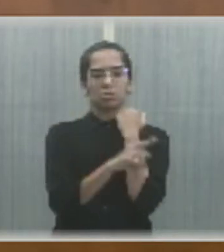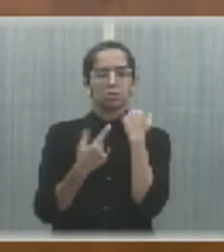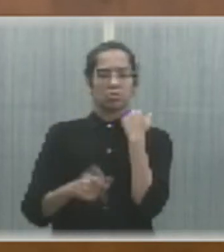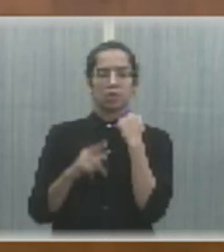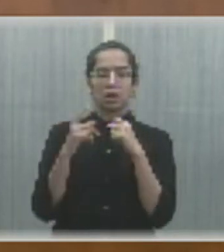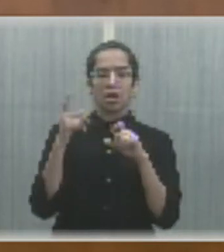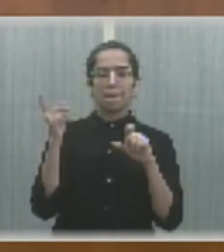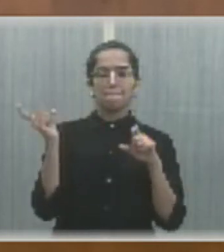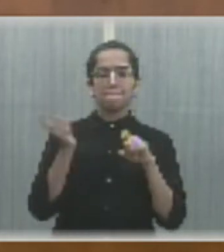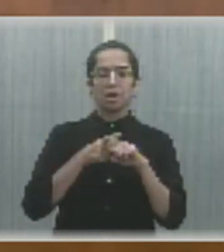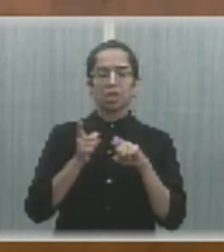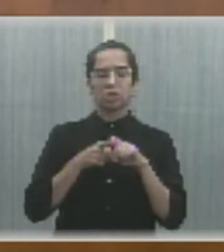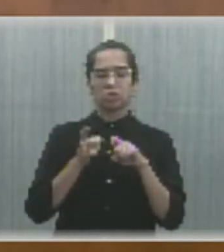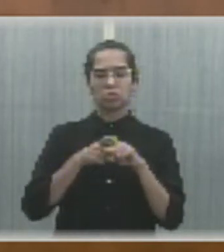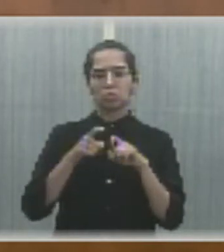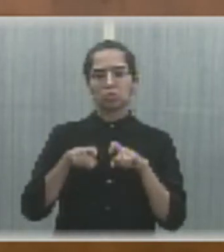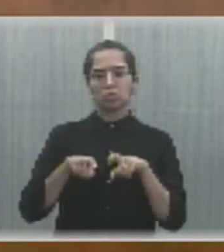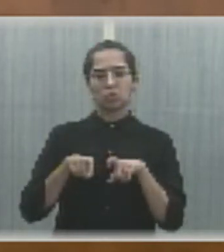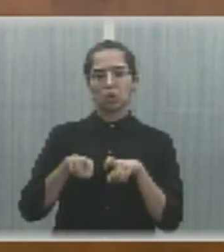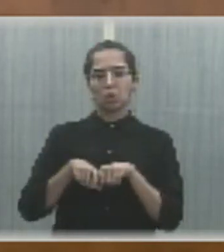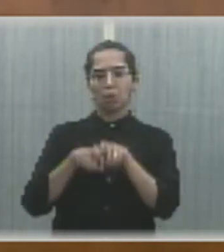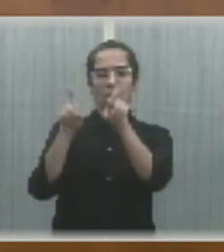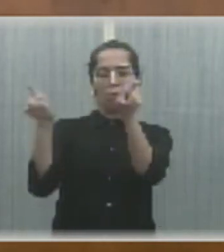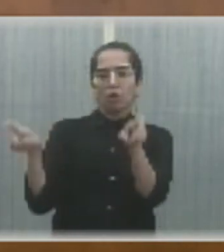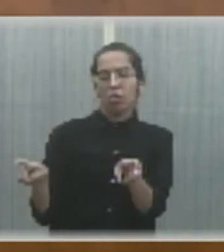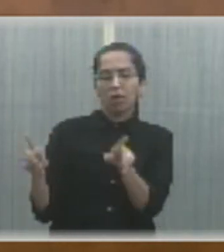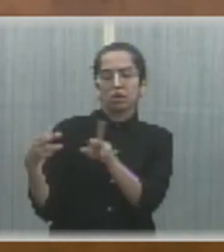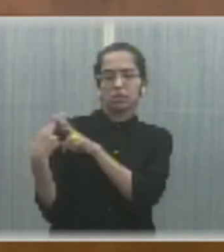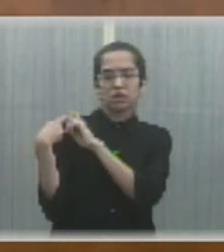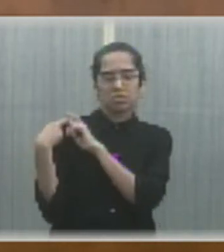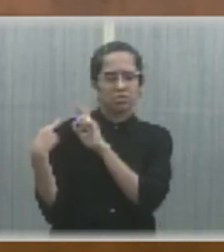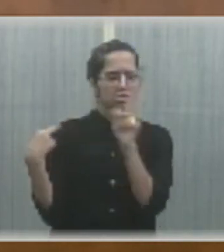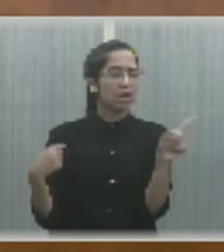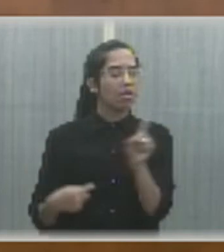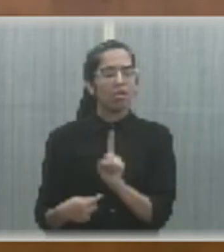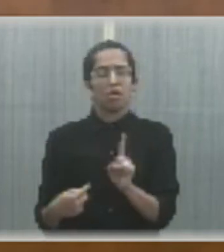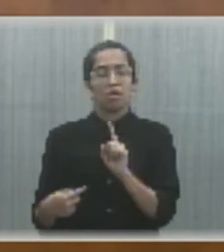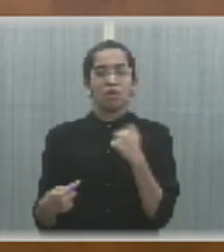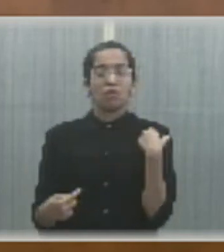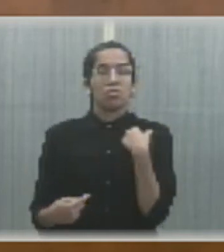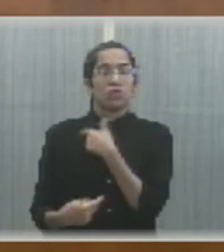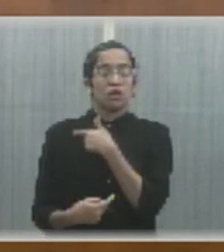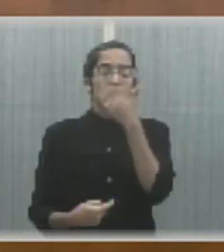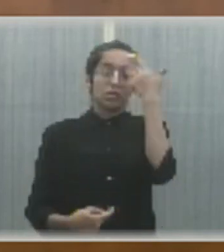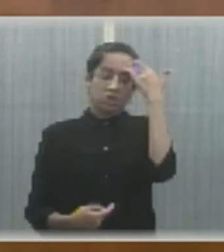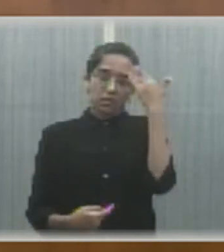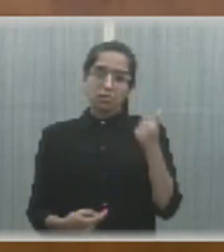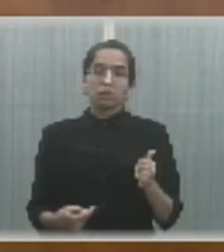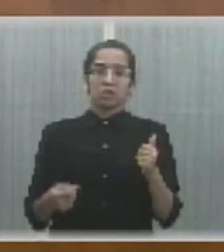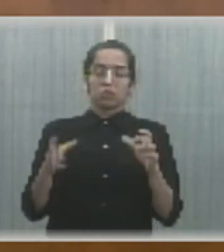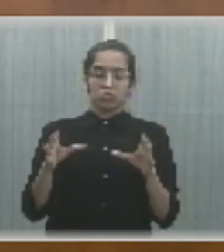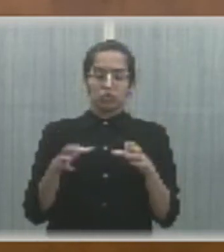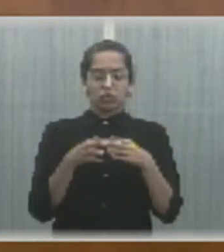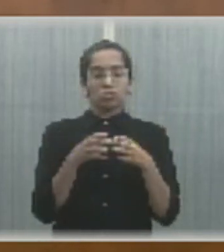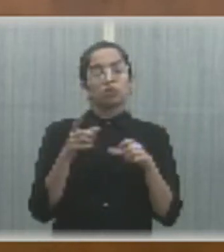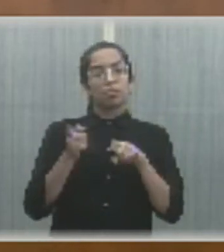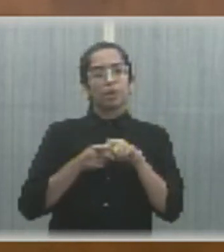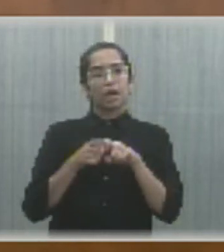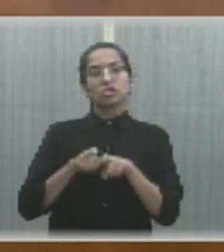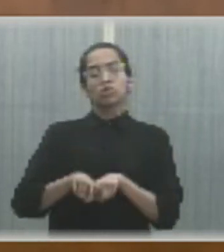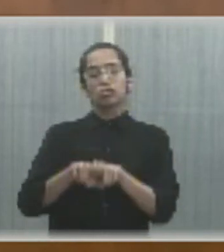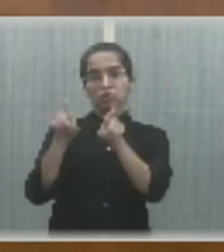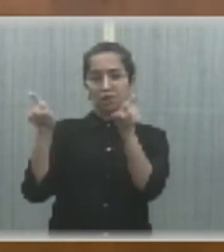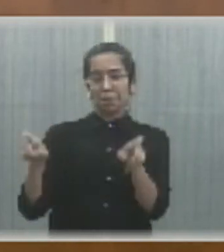obstetras. Não, nós sabemos que a categoria dos médicos obstetras,